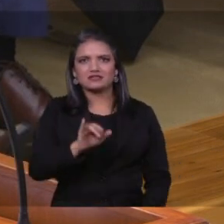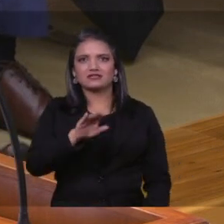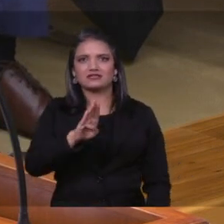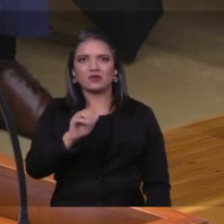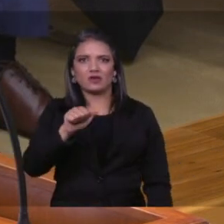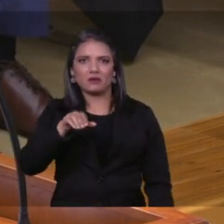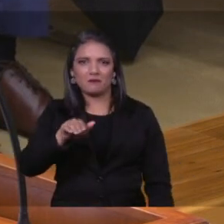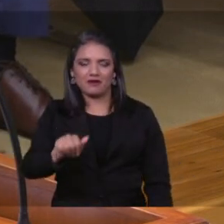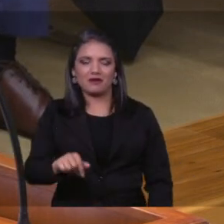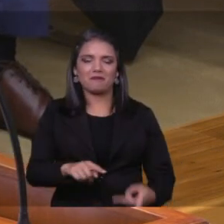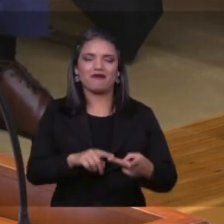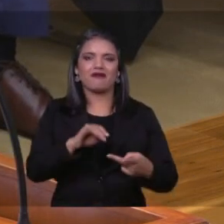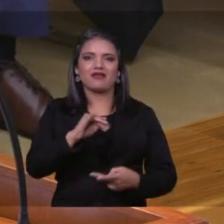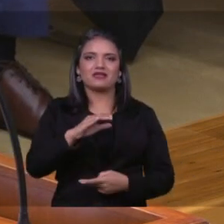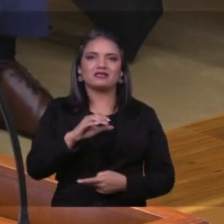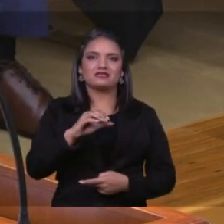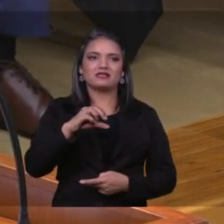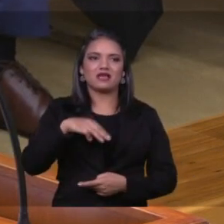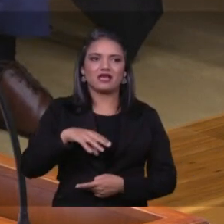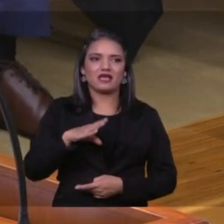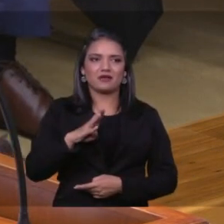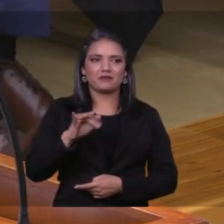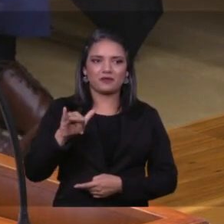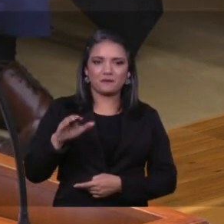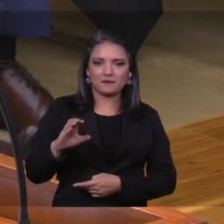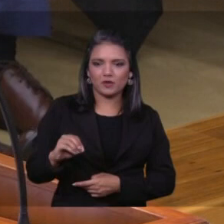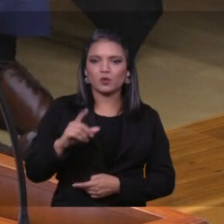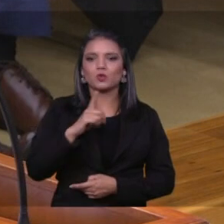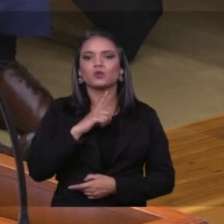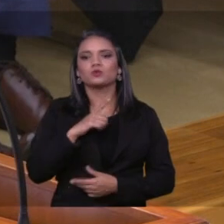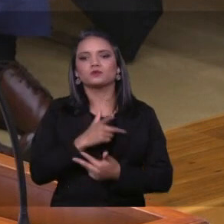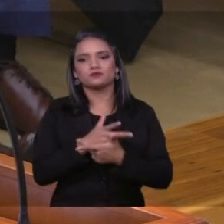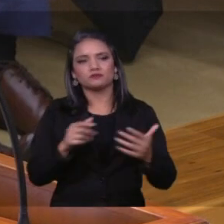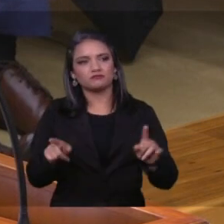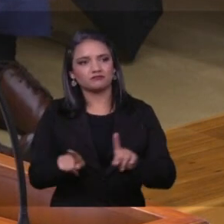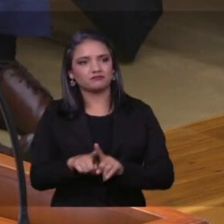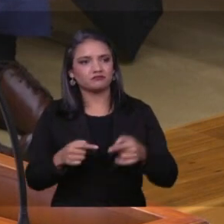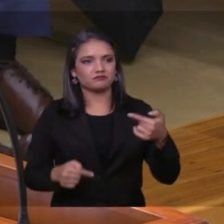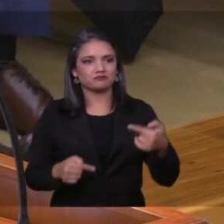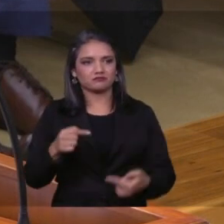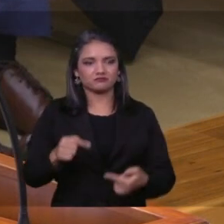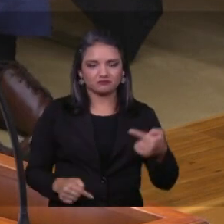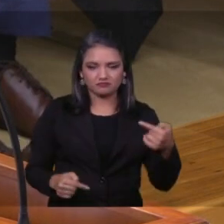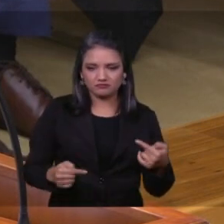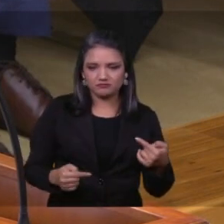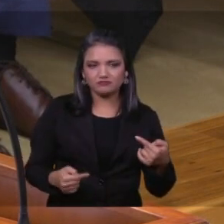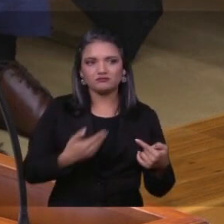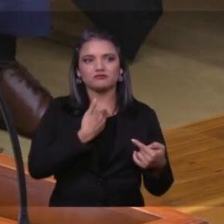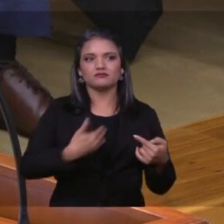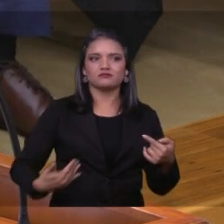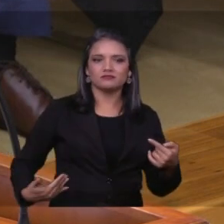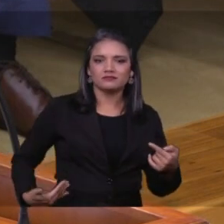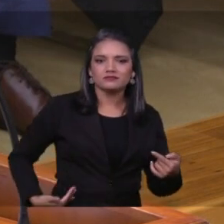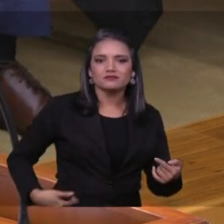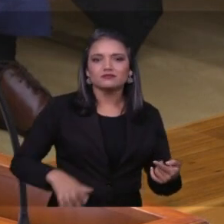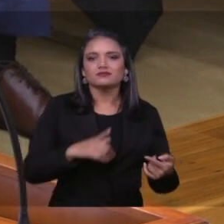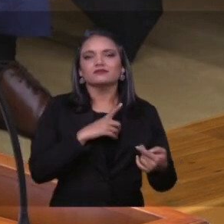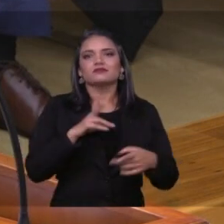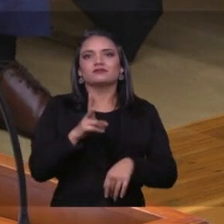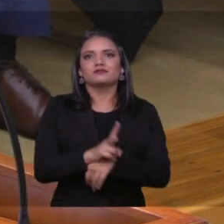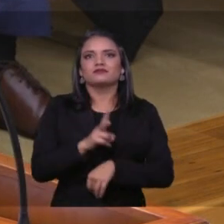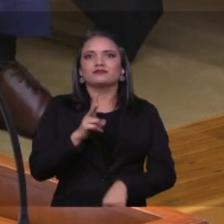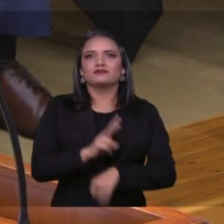igualmente demonstram o compromisso do Poder Executivo Federal na condução das políticas públicas que moldam a proteção ambiental, em especial